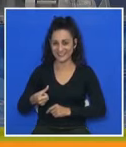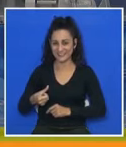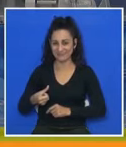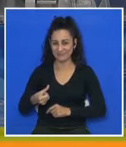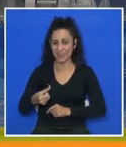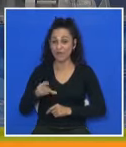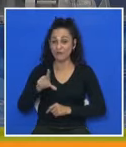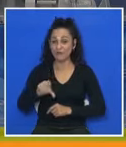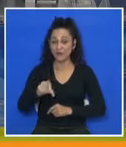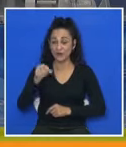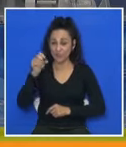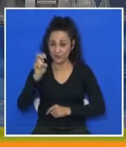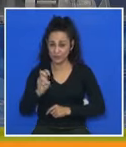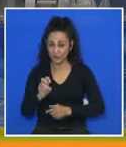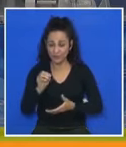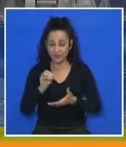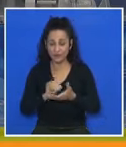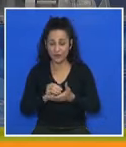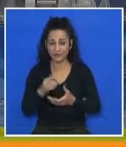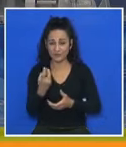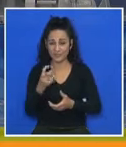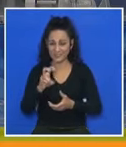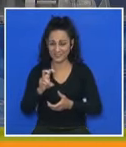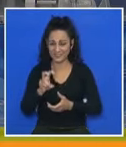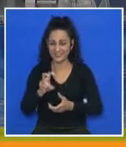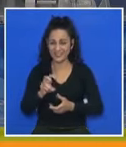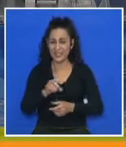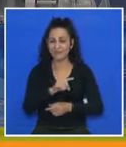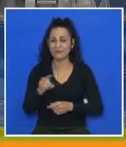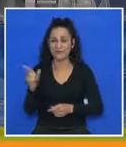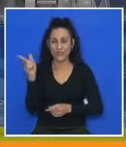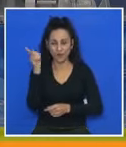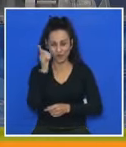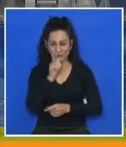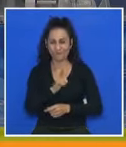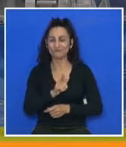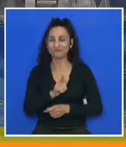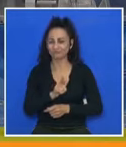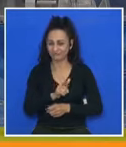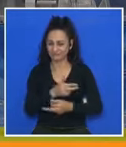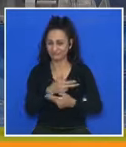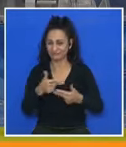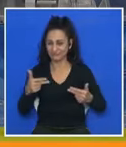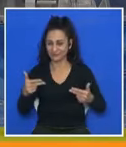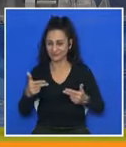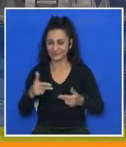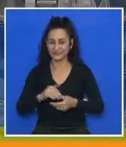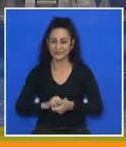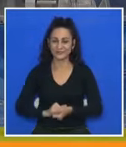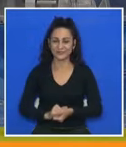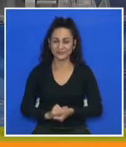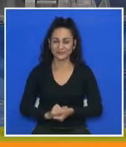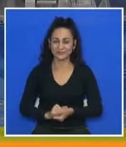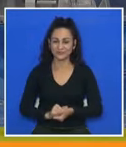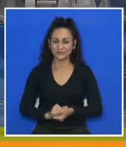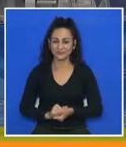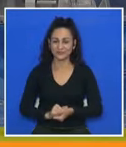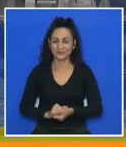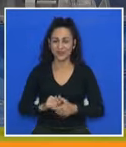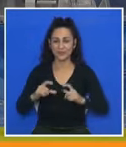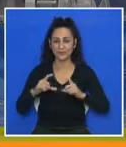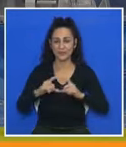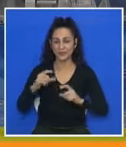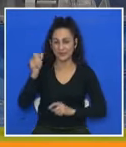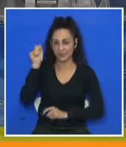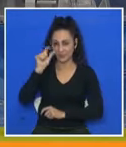26. Foram sorteados 5 números, faltam 15. Você ainda tem muitas chances. Bola azul,